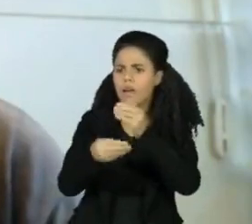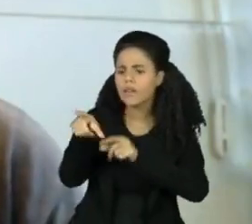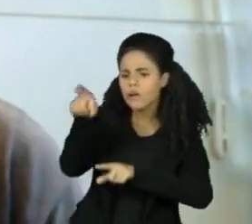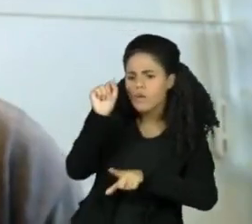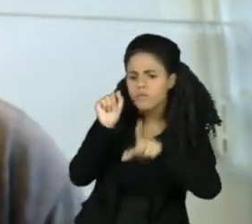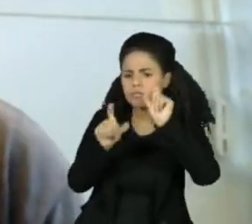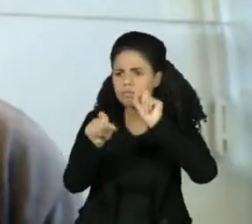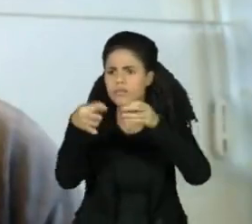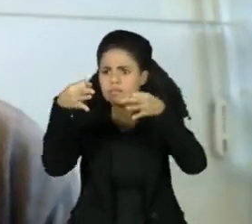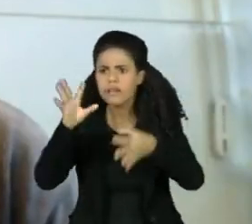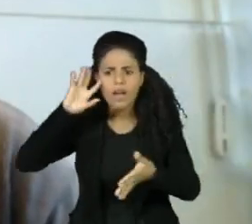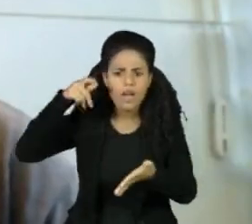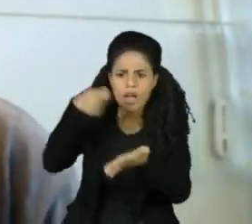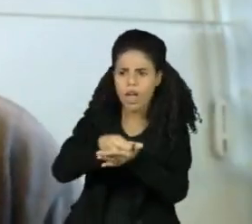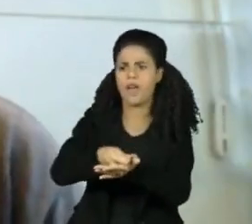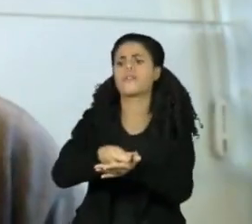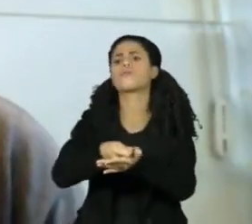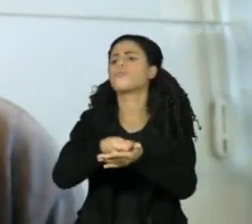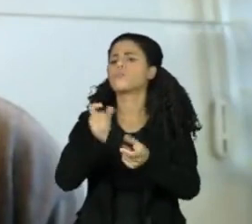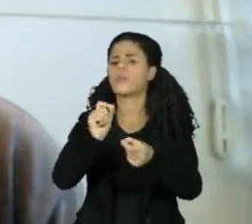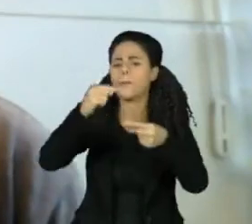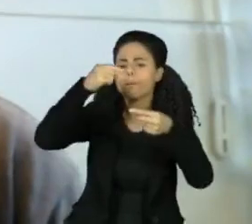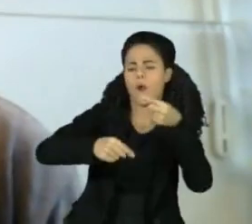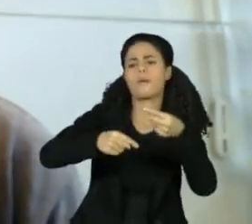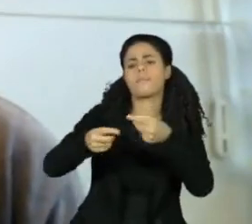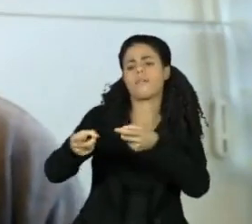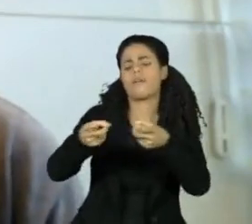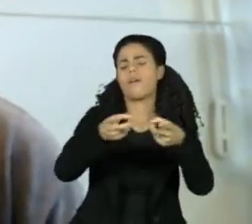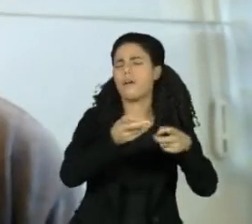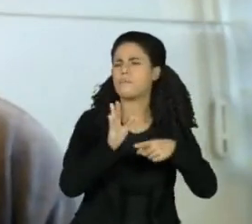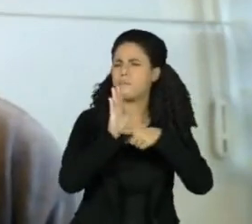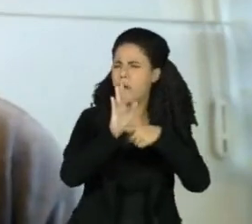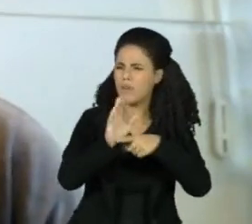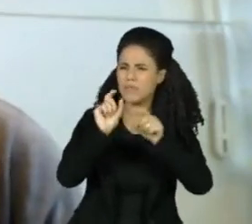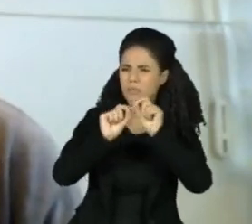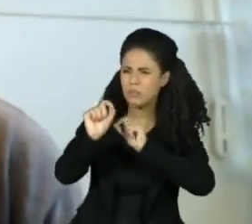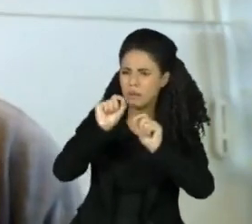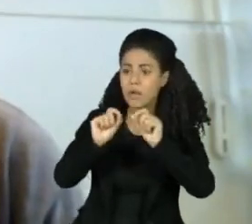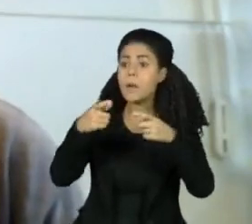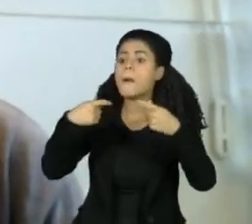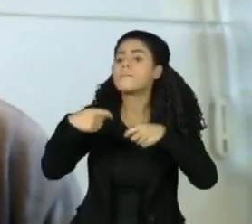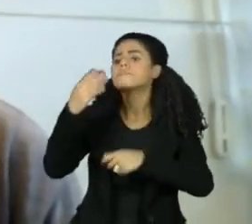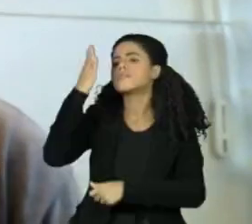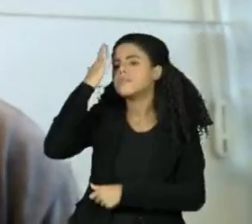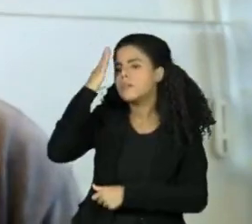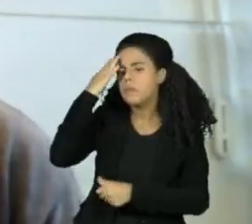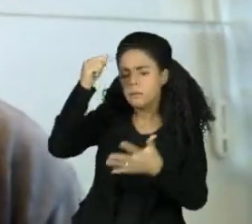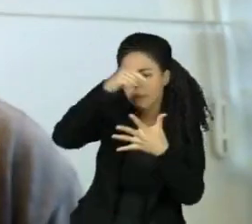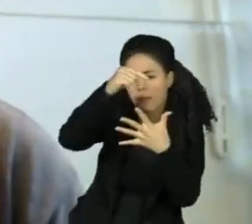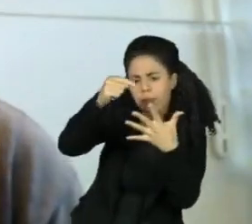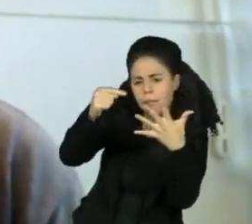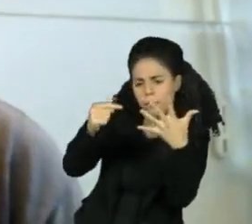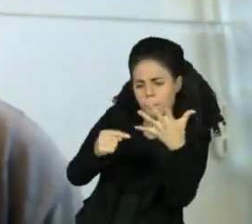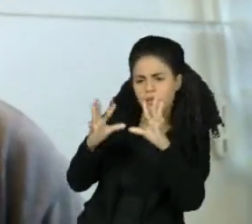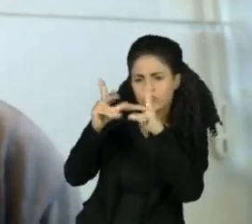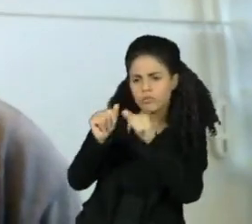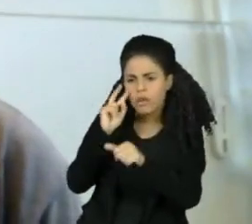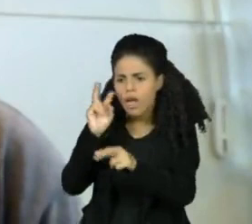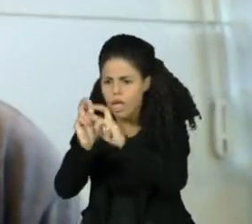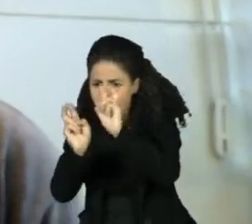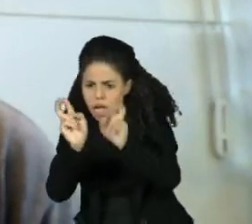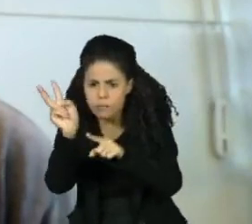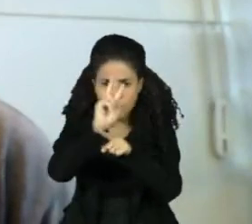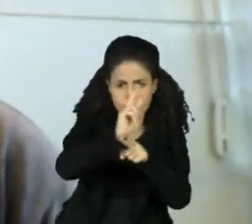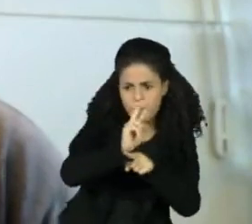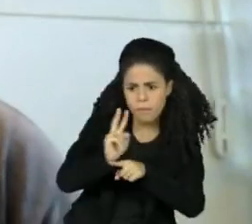a opção que foi a decisão final da agência, ela aponta a necessidade de integração dos entes fiscalizadores, ou seja, as